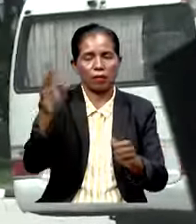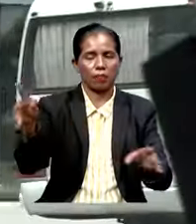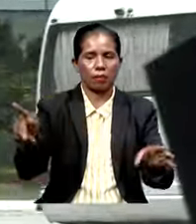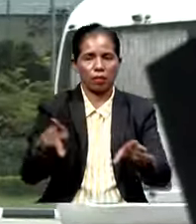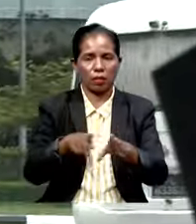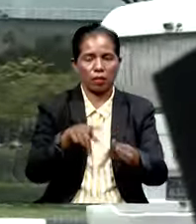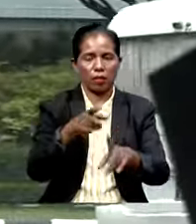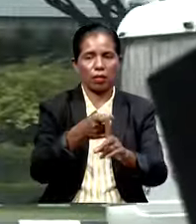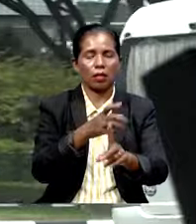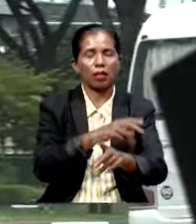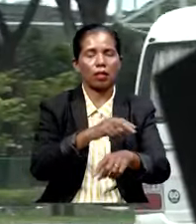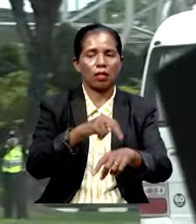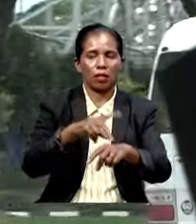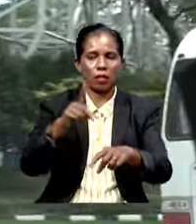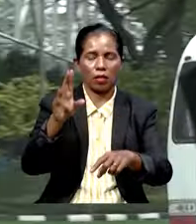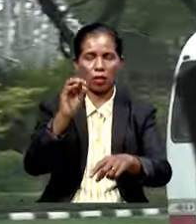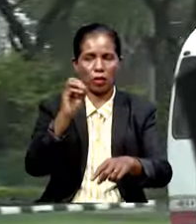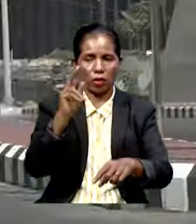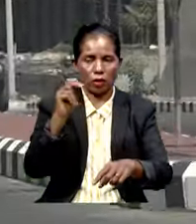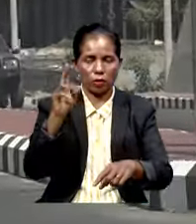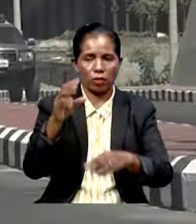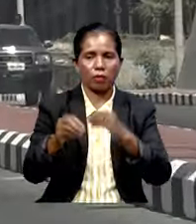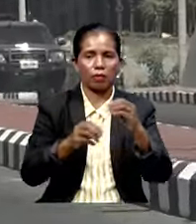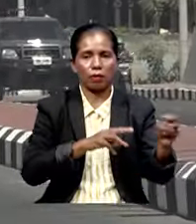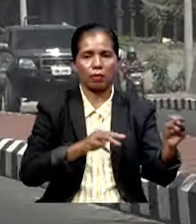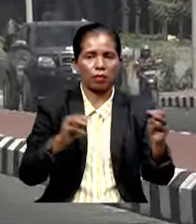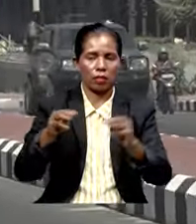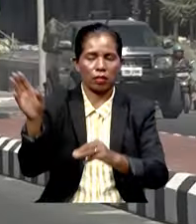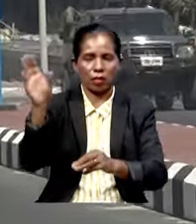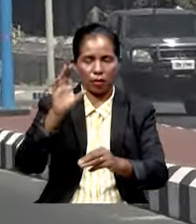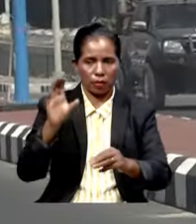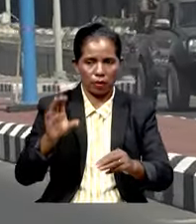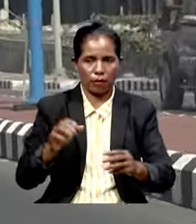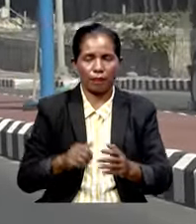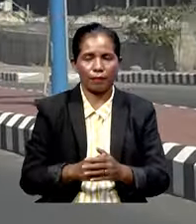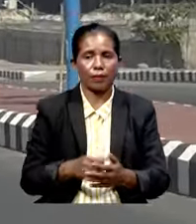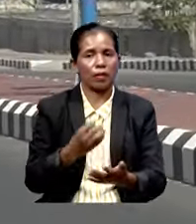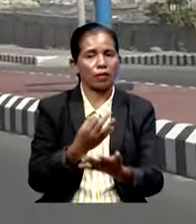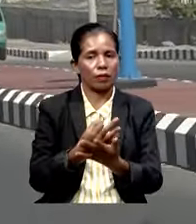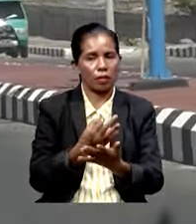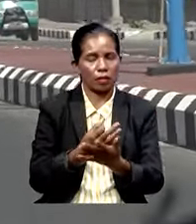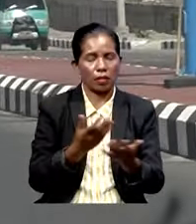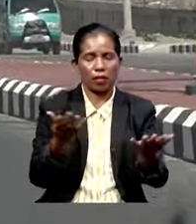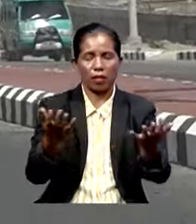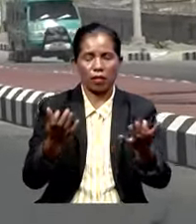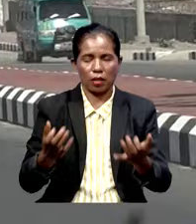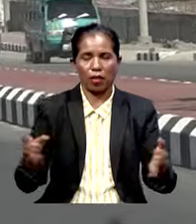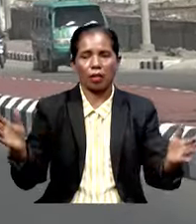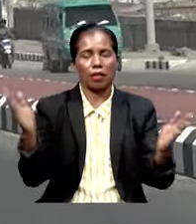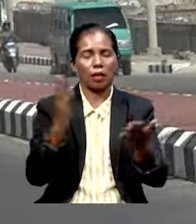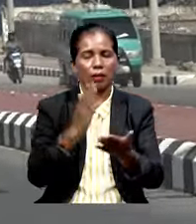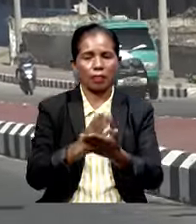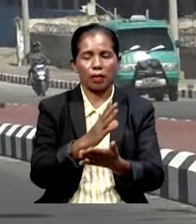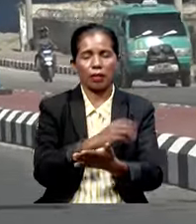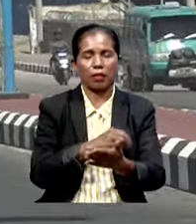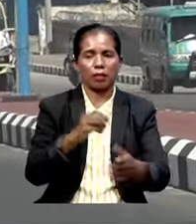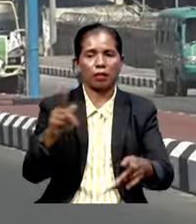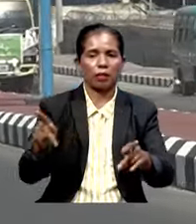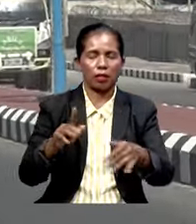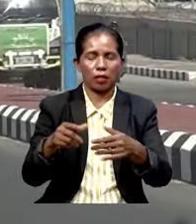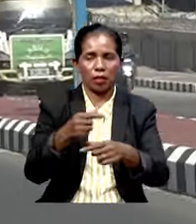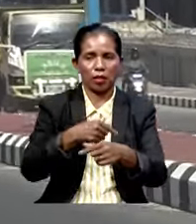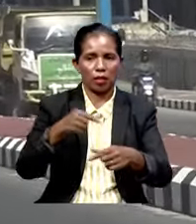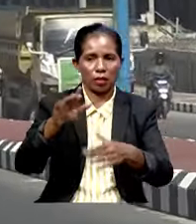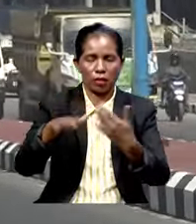konvensaun kuadru Nasoens Unidas nian kona ba mudansa klimatika. Fundo idane hakara katu limita kaha menos emisaun gas